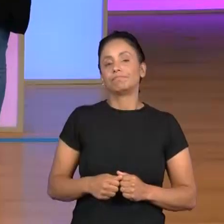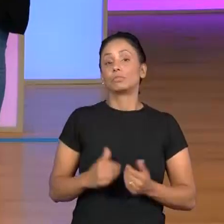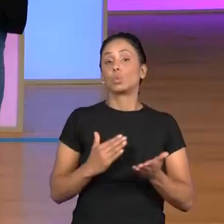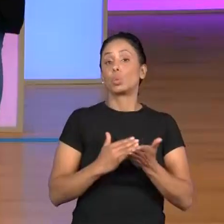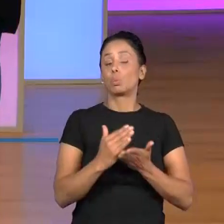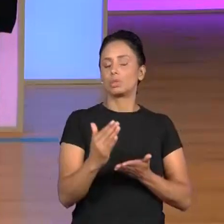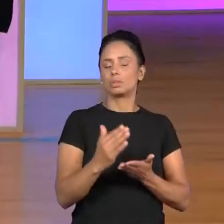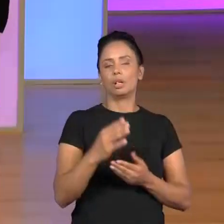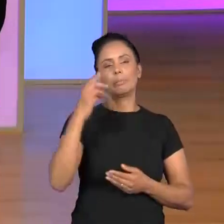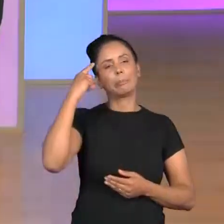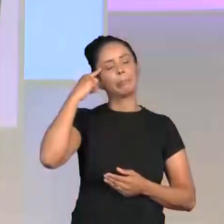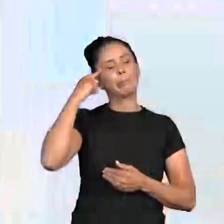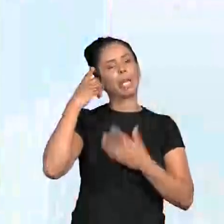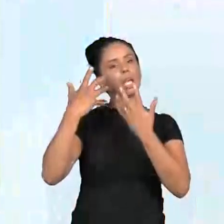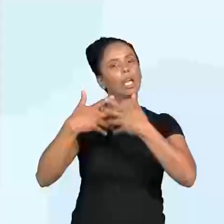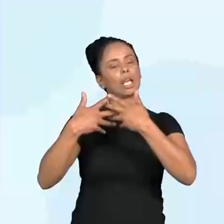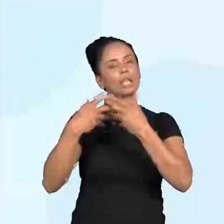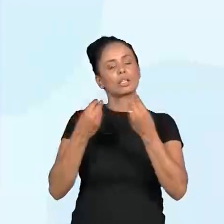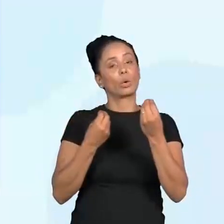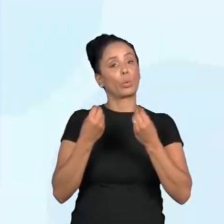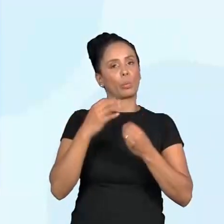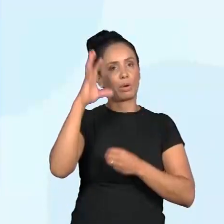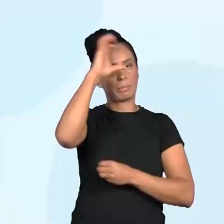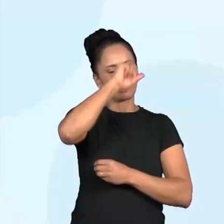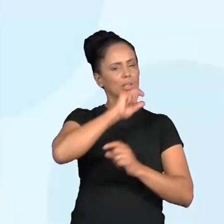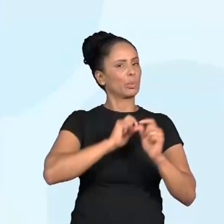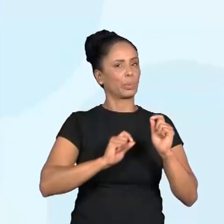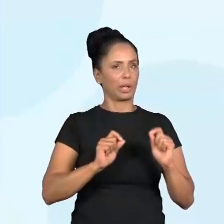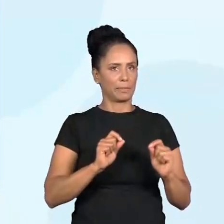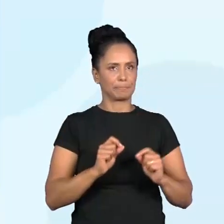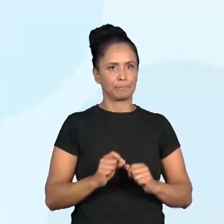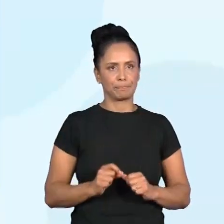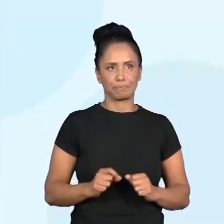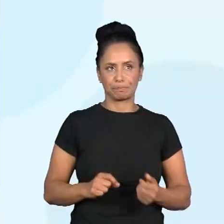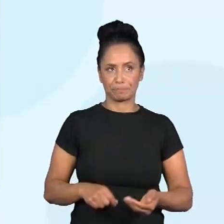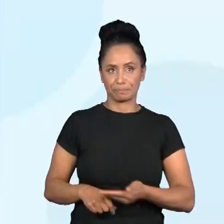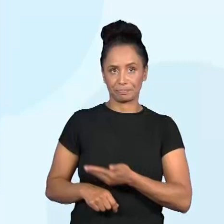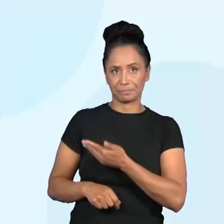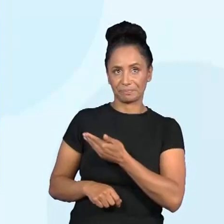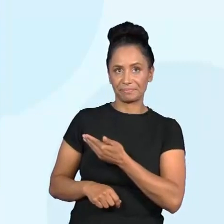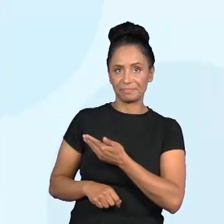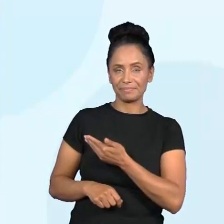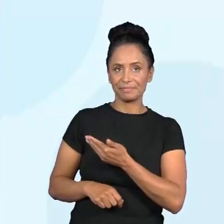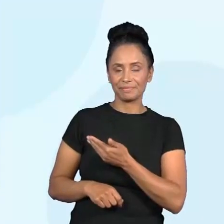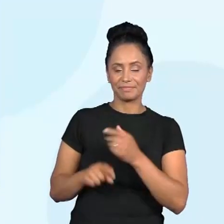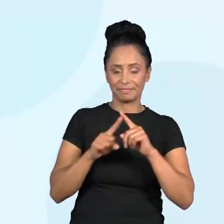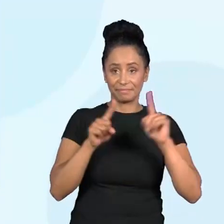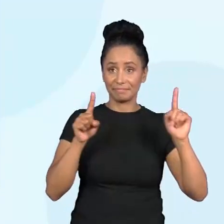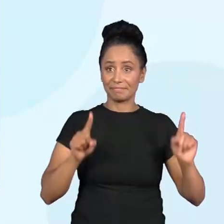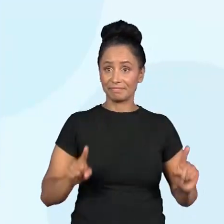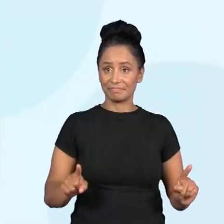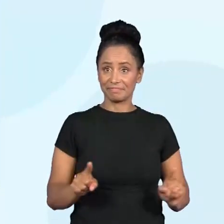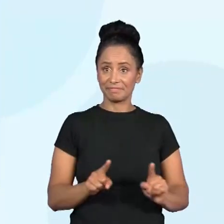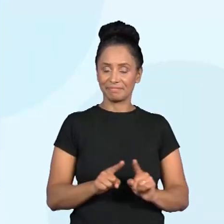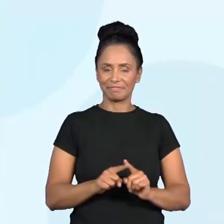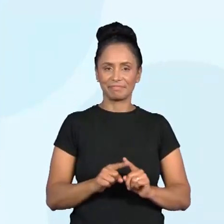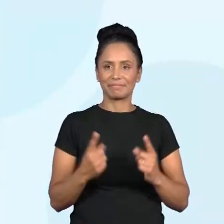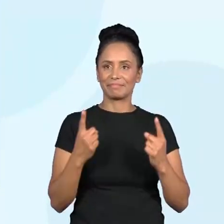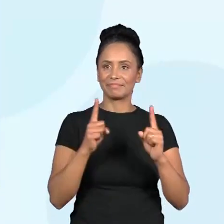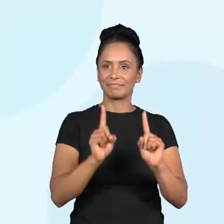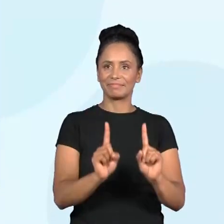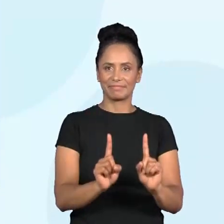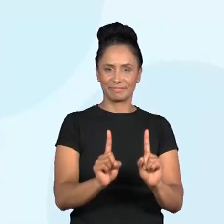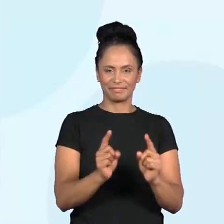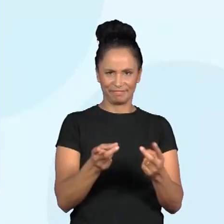aí pensando sobre o que vamos aprender neste componente de ciências. Muito bem.